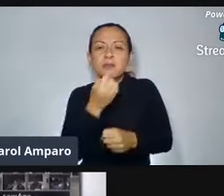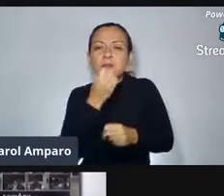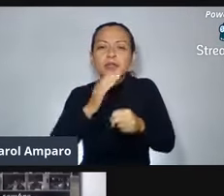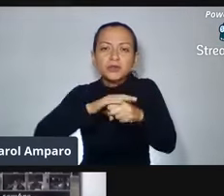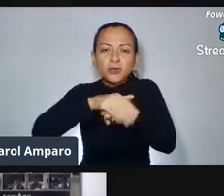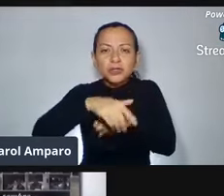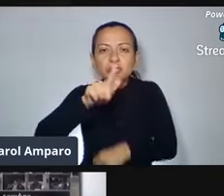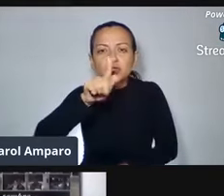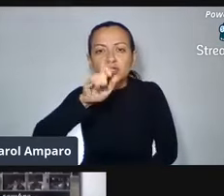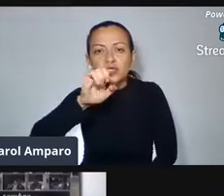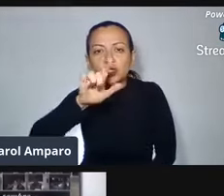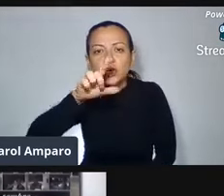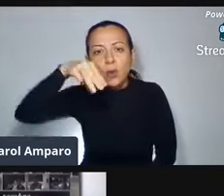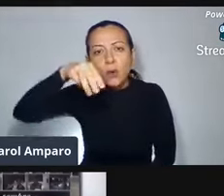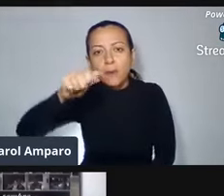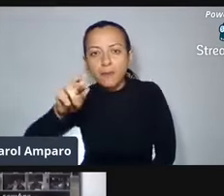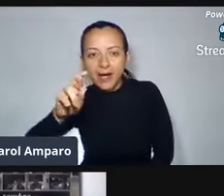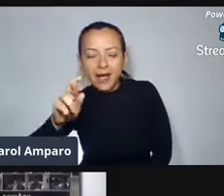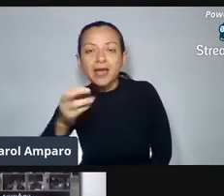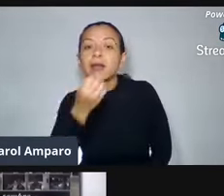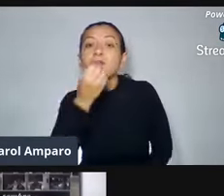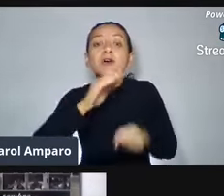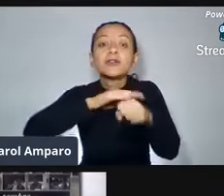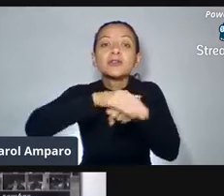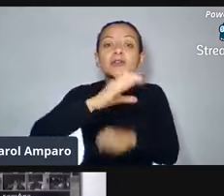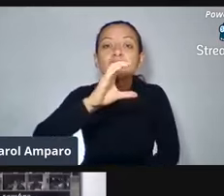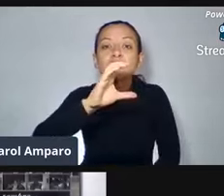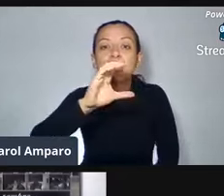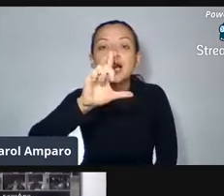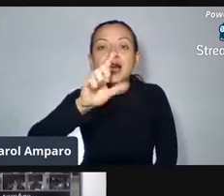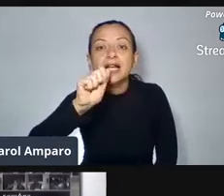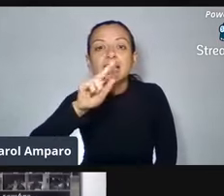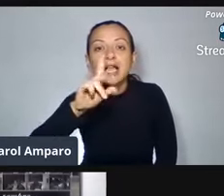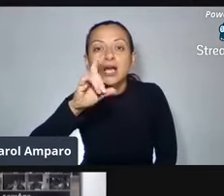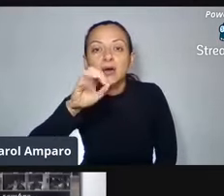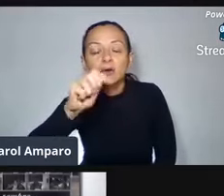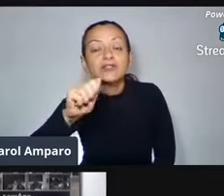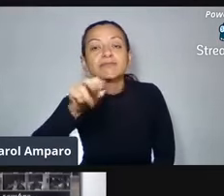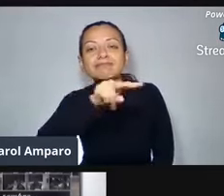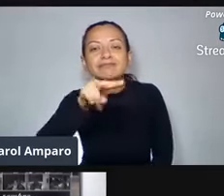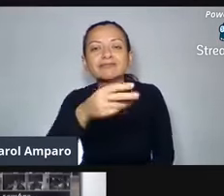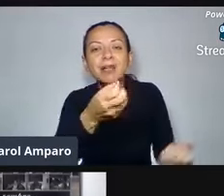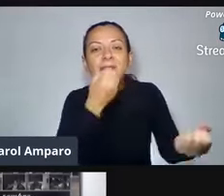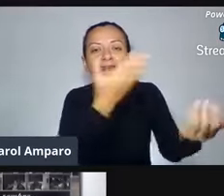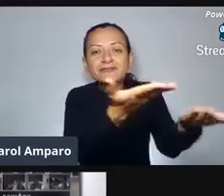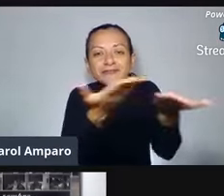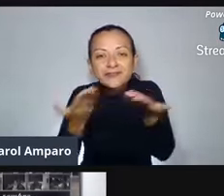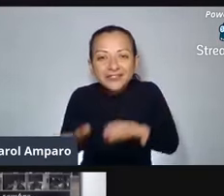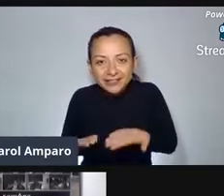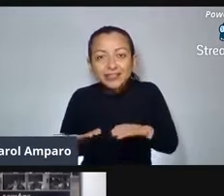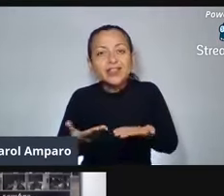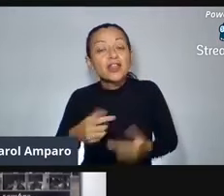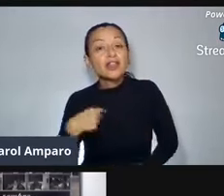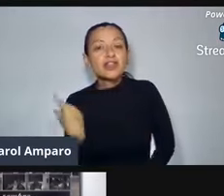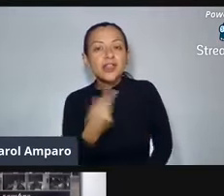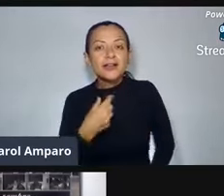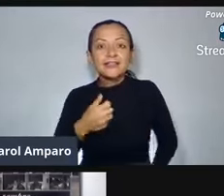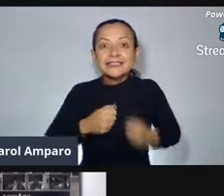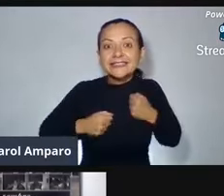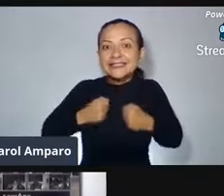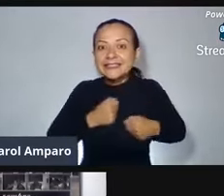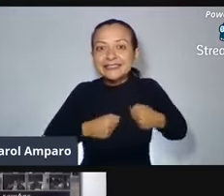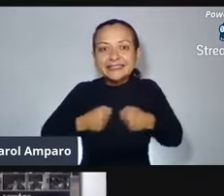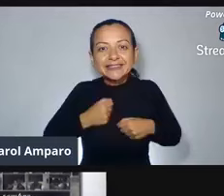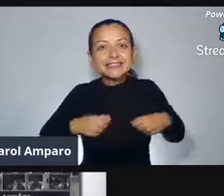Boa noite, Cláudia. Sejam muito bem-vindos. Estamos ansiosos aí para começar essa noite com